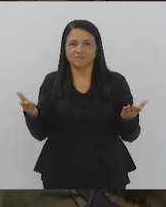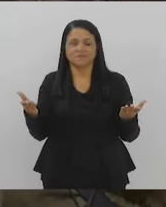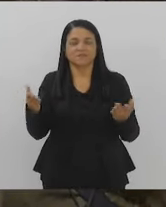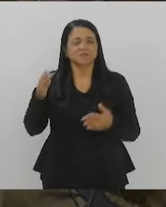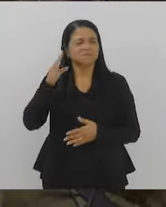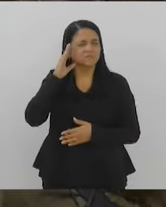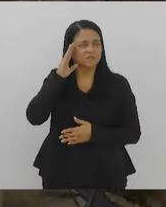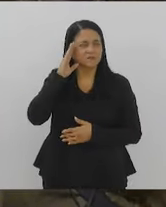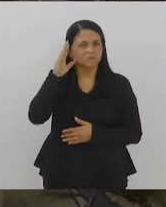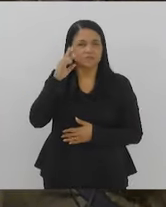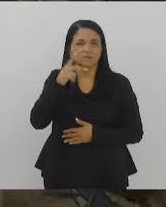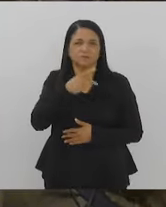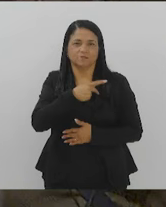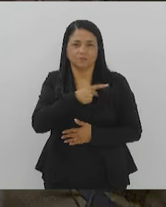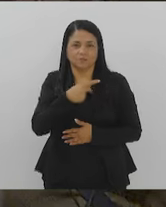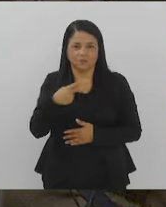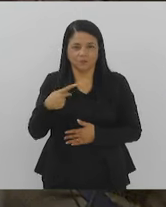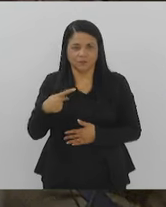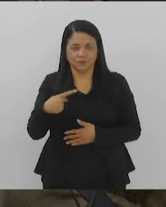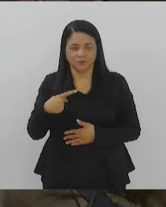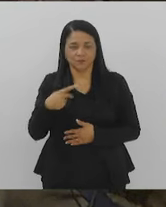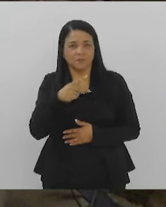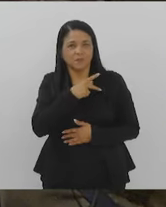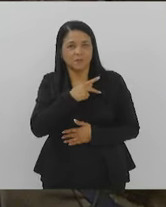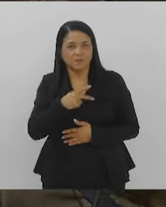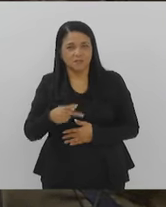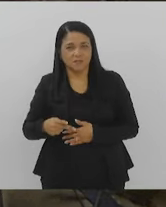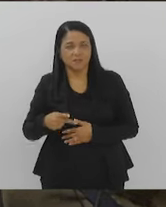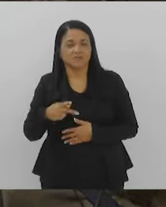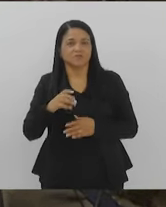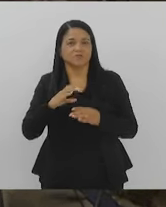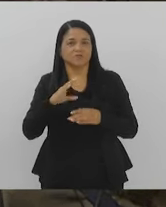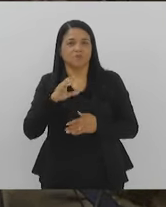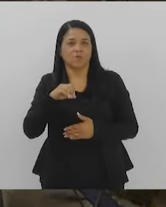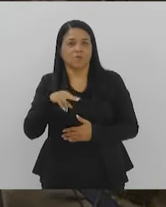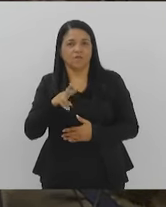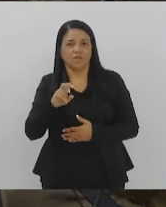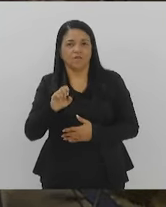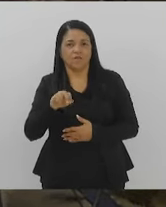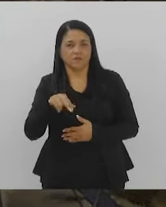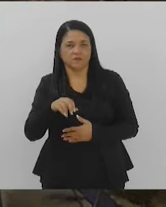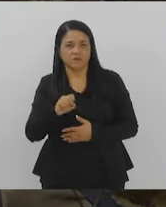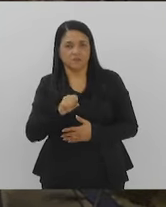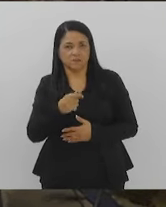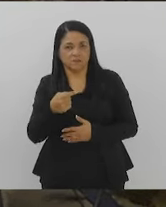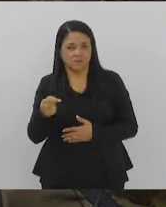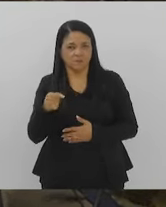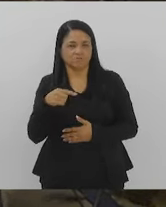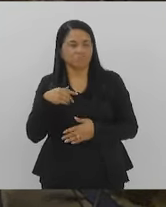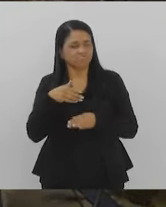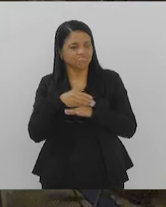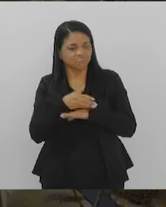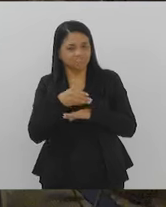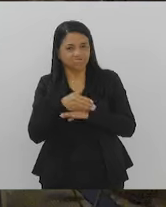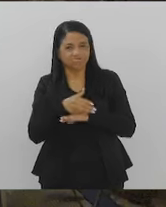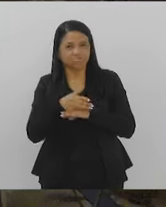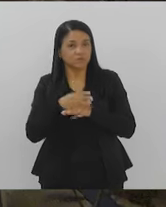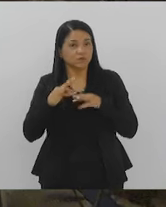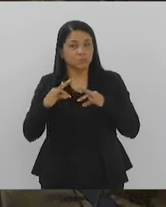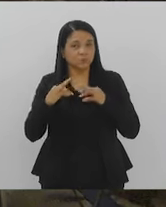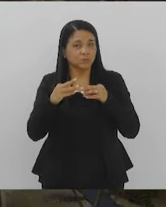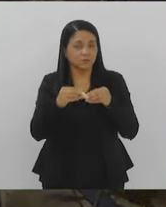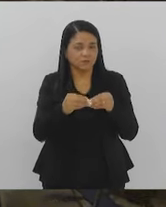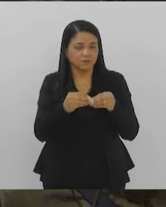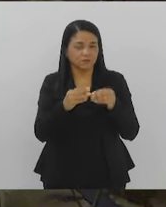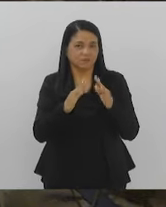principalmente os pastores, presidentes de convenção que estão presentes, todas as convenções, né, que estão